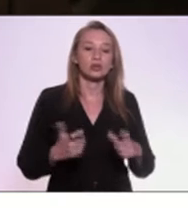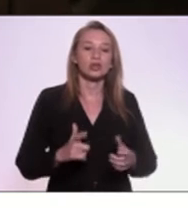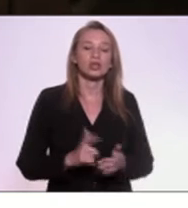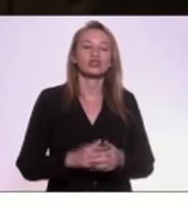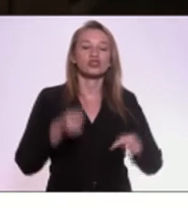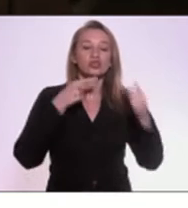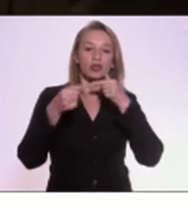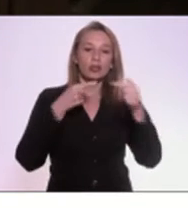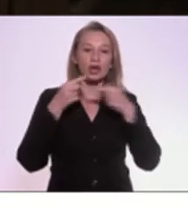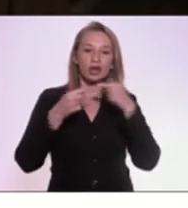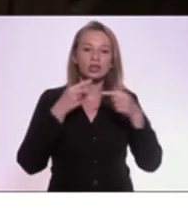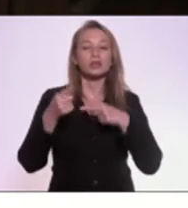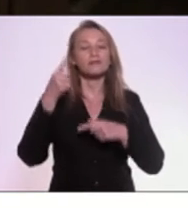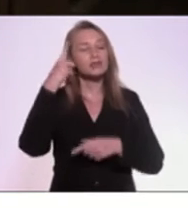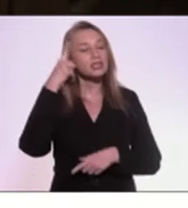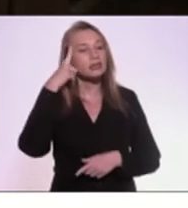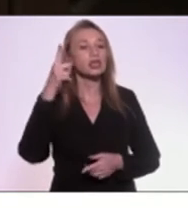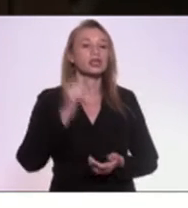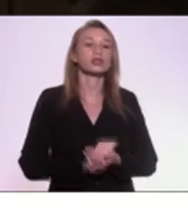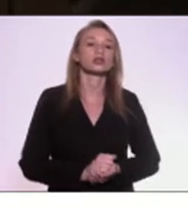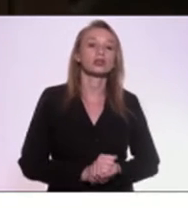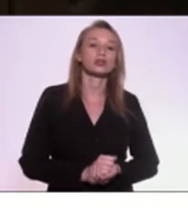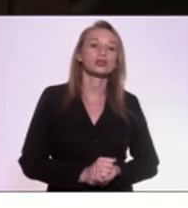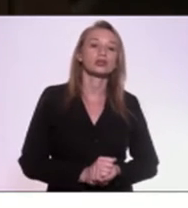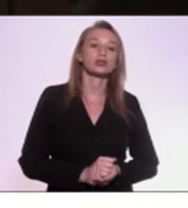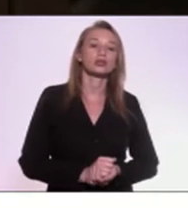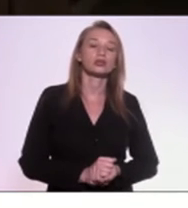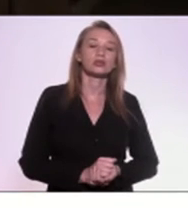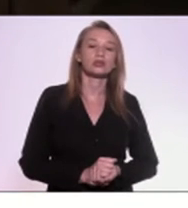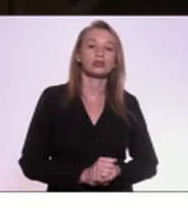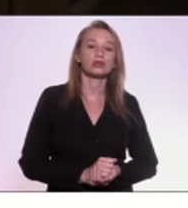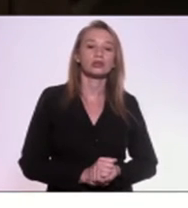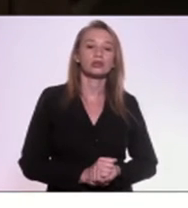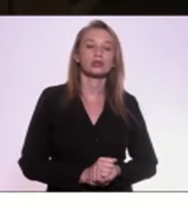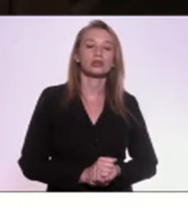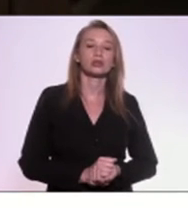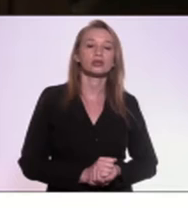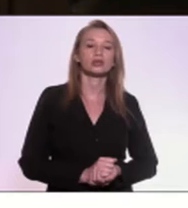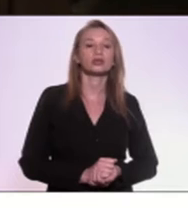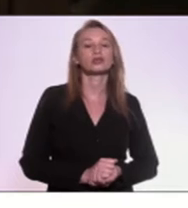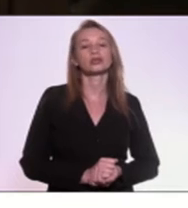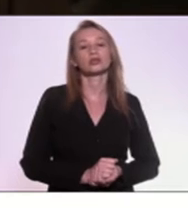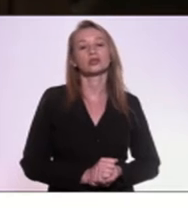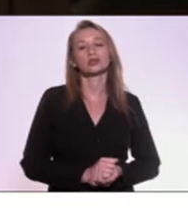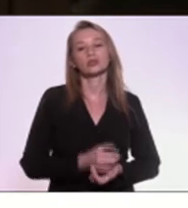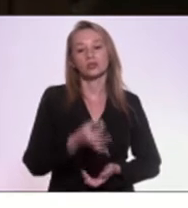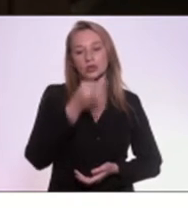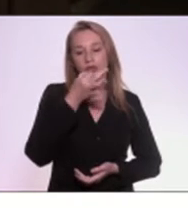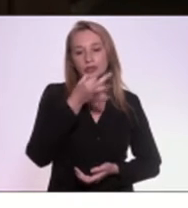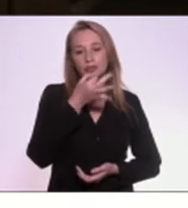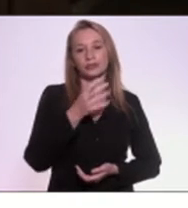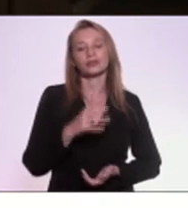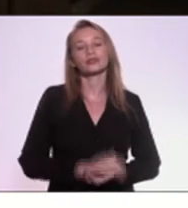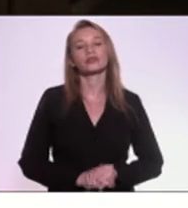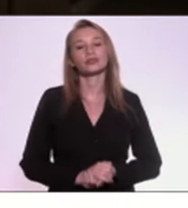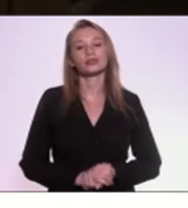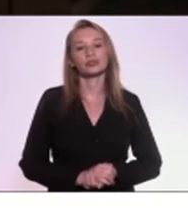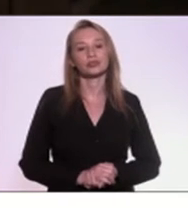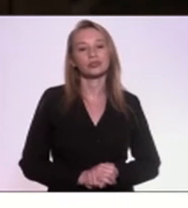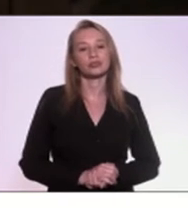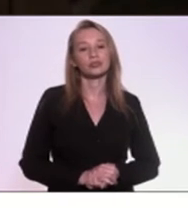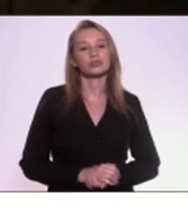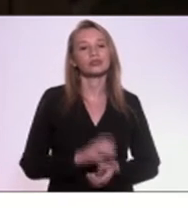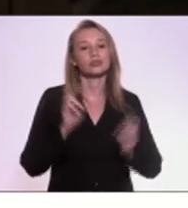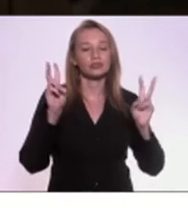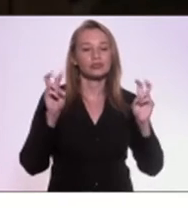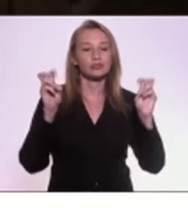de debate, de reflexão, de formulação teórica e empírica sobre as